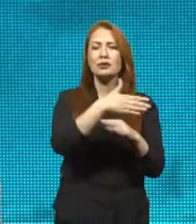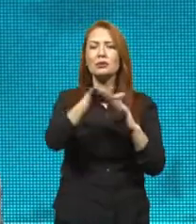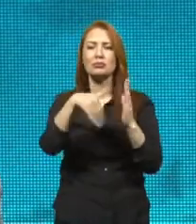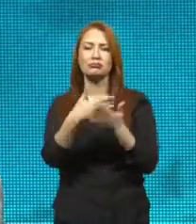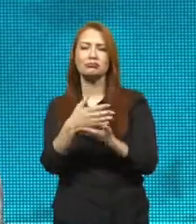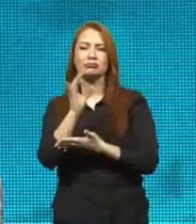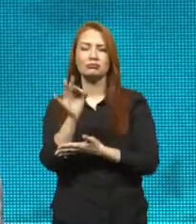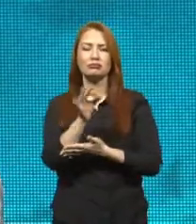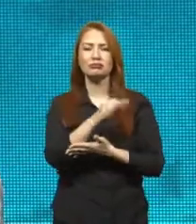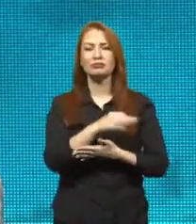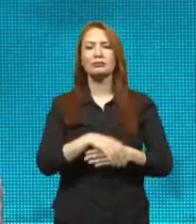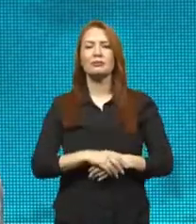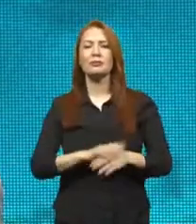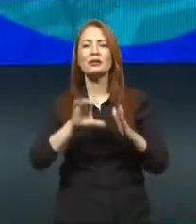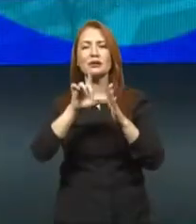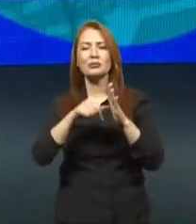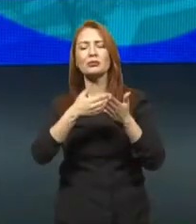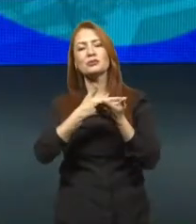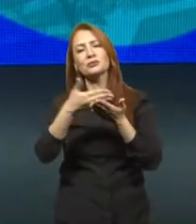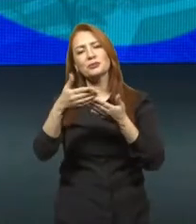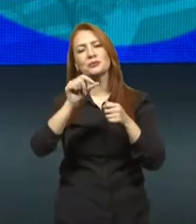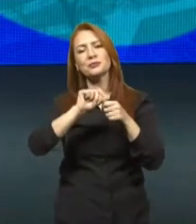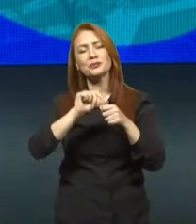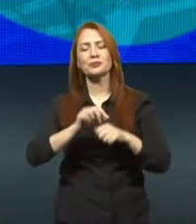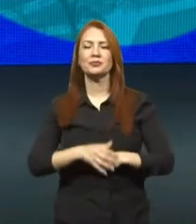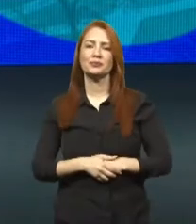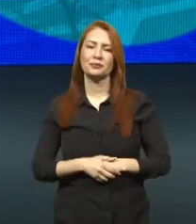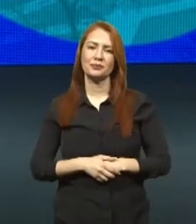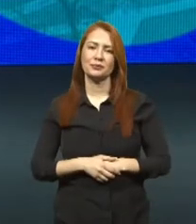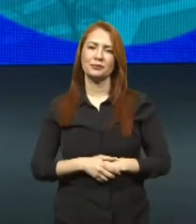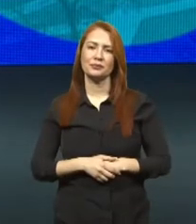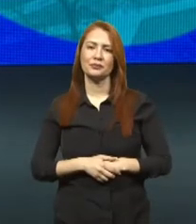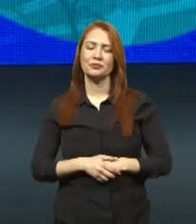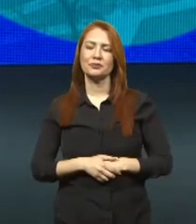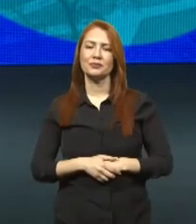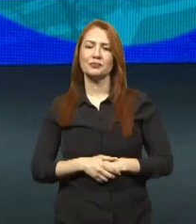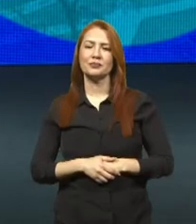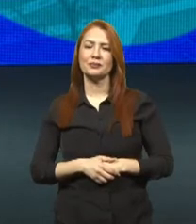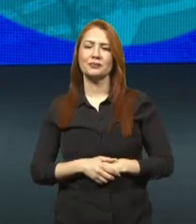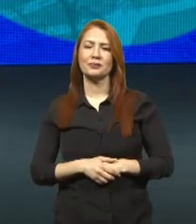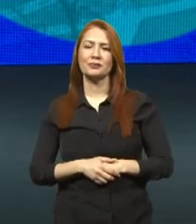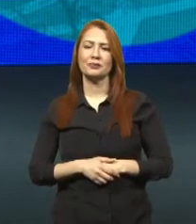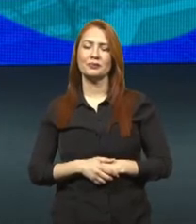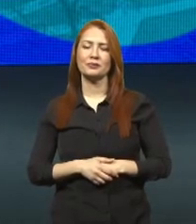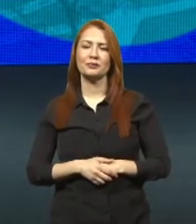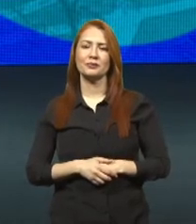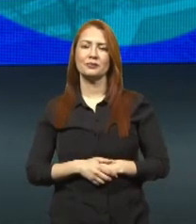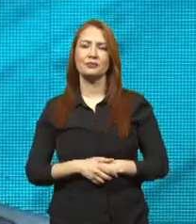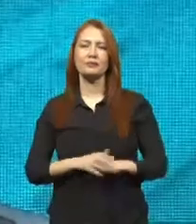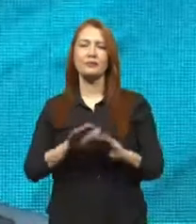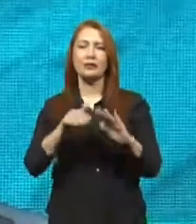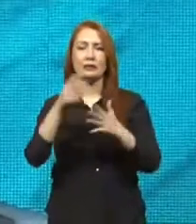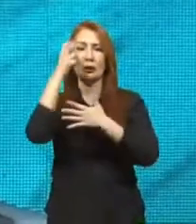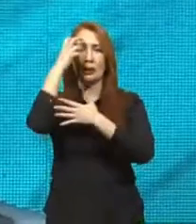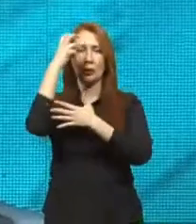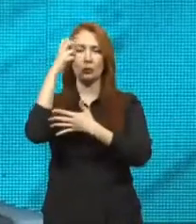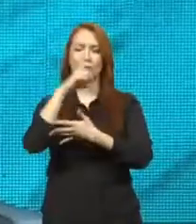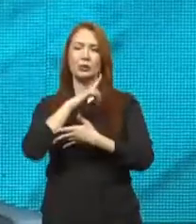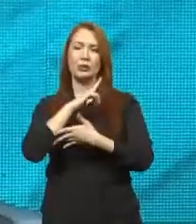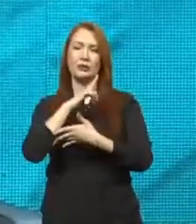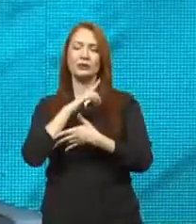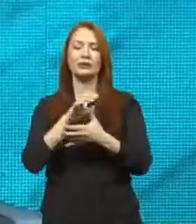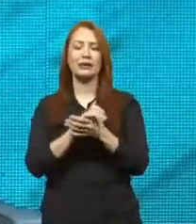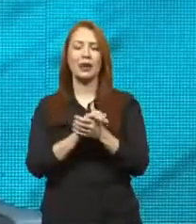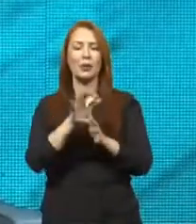para a execução. Vicky, e sabendo que na cultura existe um calendário meio comum, né, entre todas as empresas,